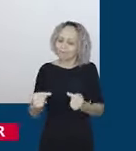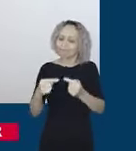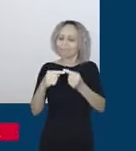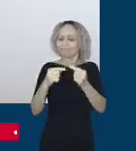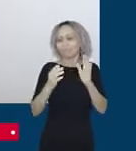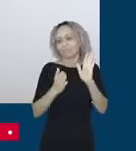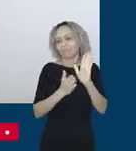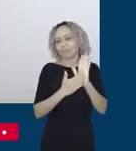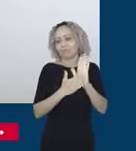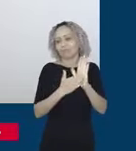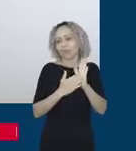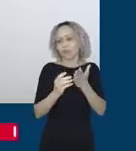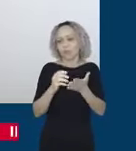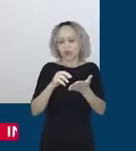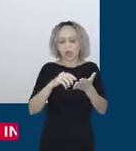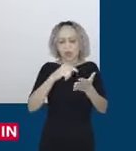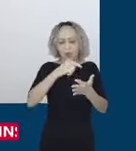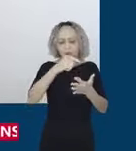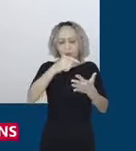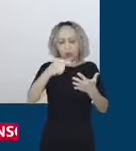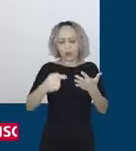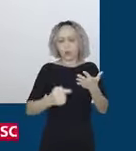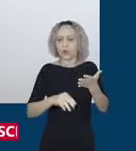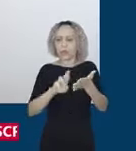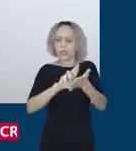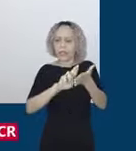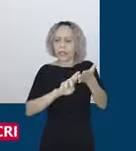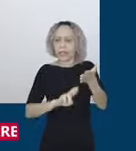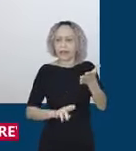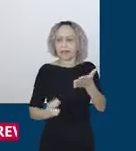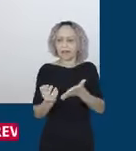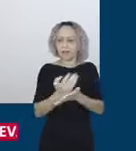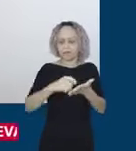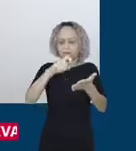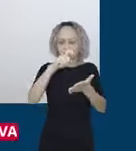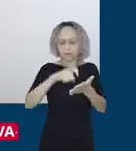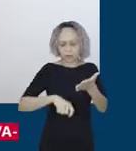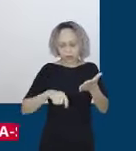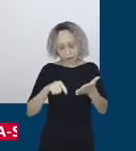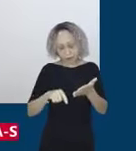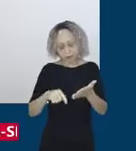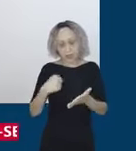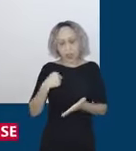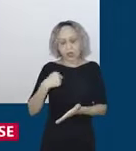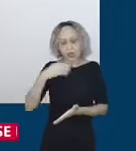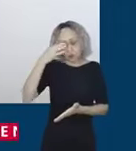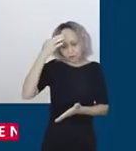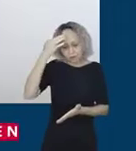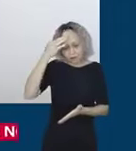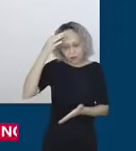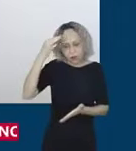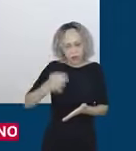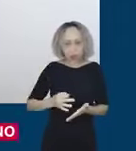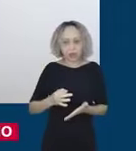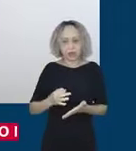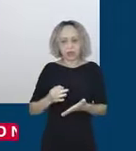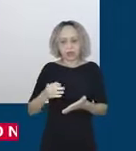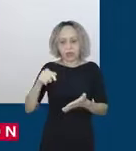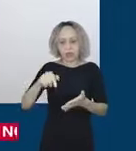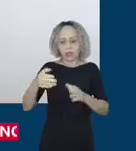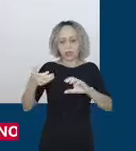proposta. Eu estou convicto que ela será aprovada, sim, aqui no Congresso, pela habilidade,